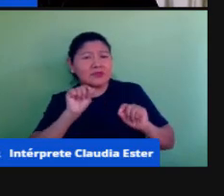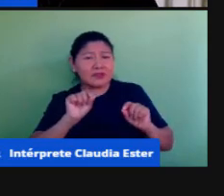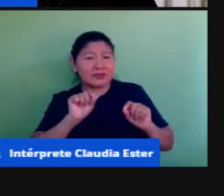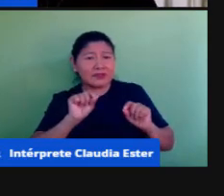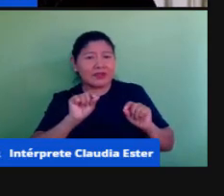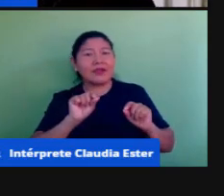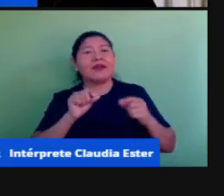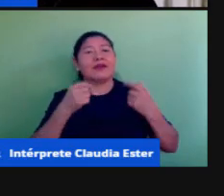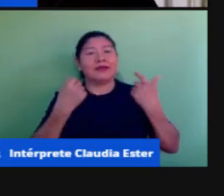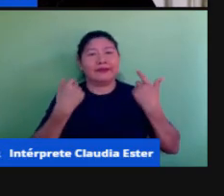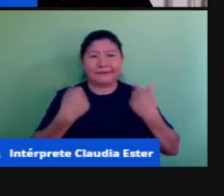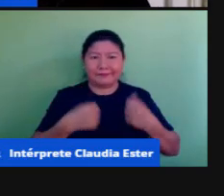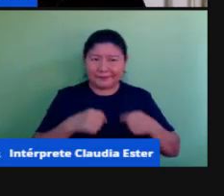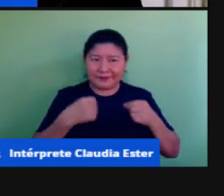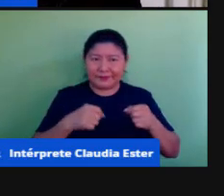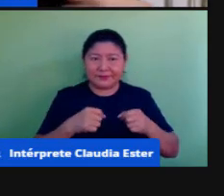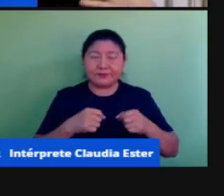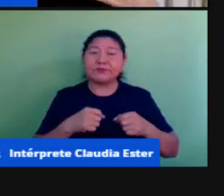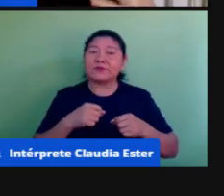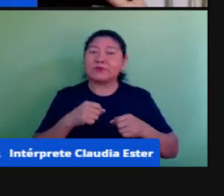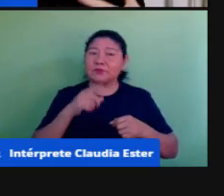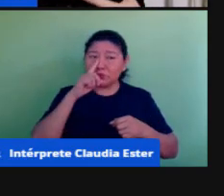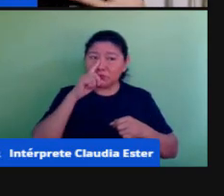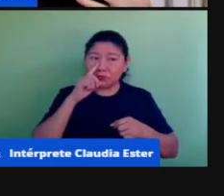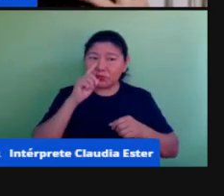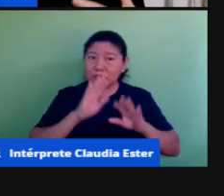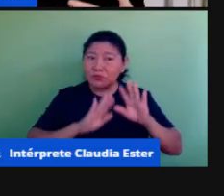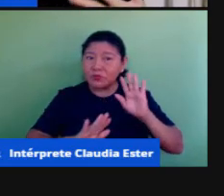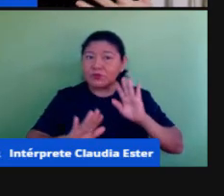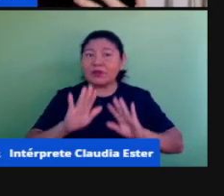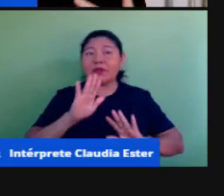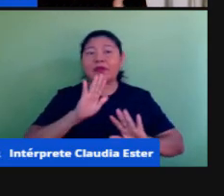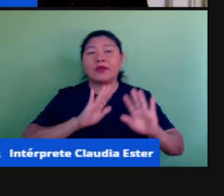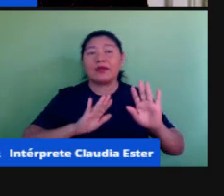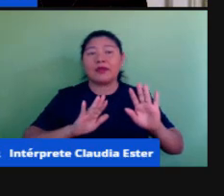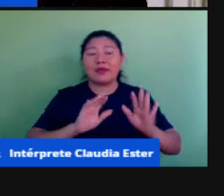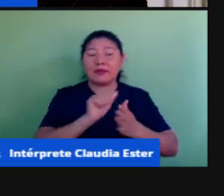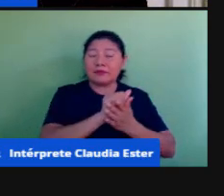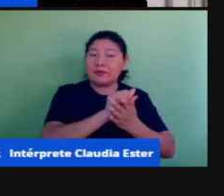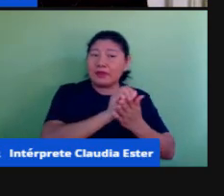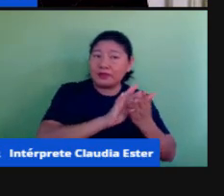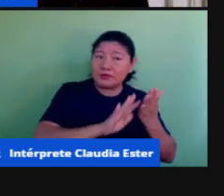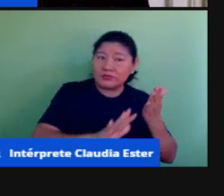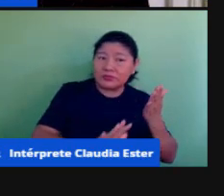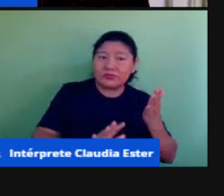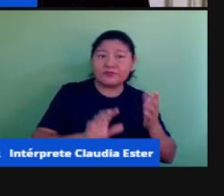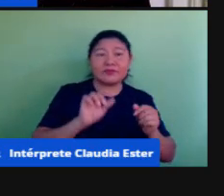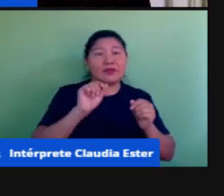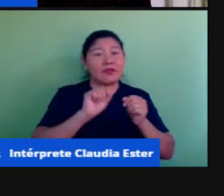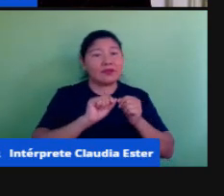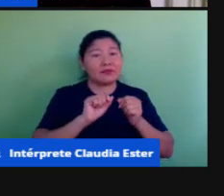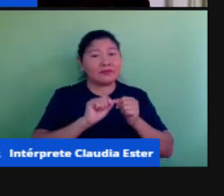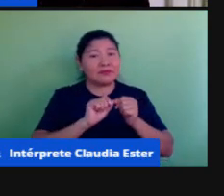esse cuidado de trabalhar com esse tipo de atividade, de fazer esse tipo de